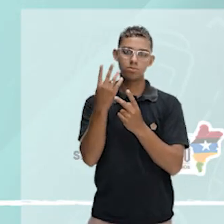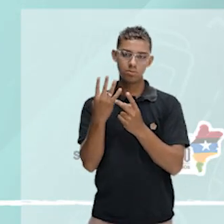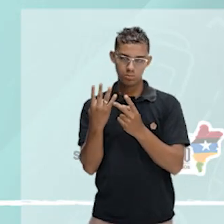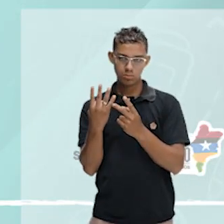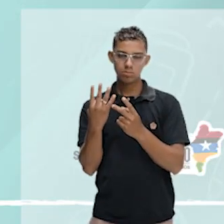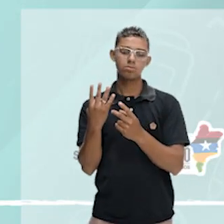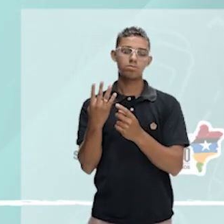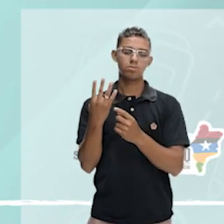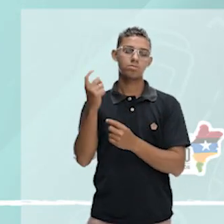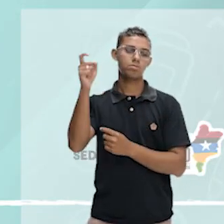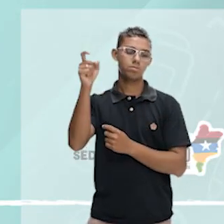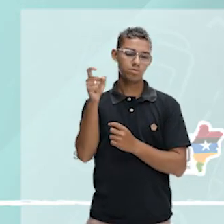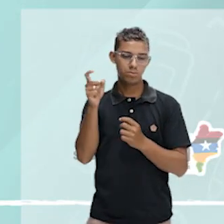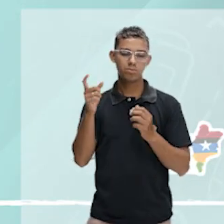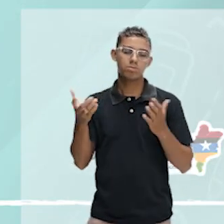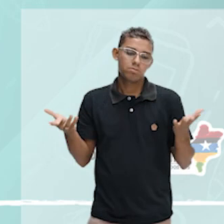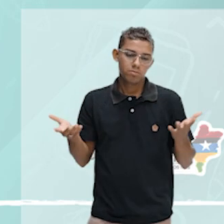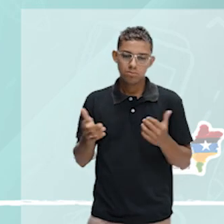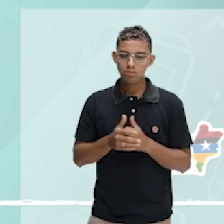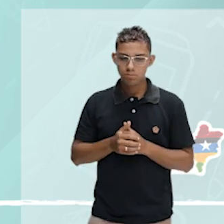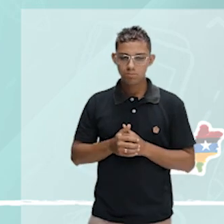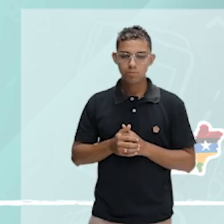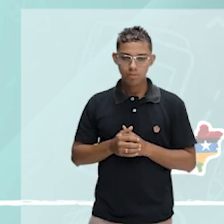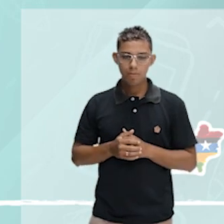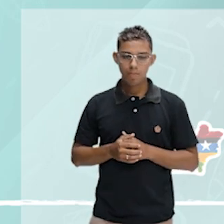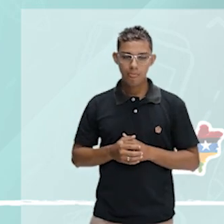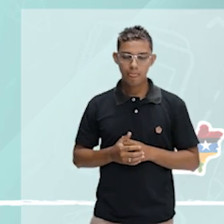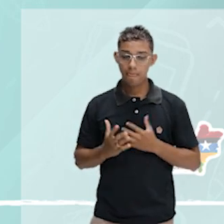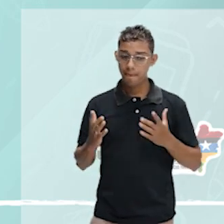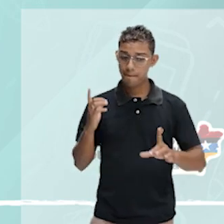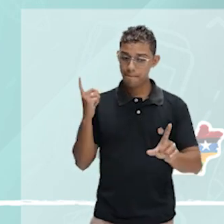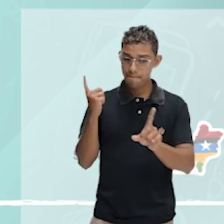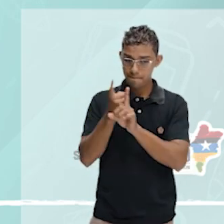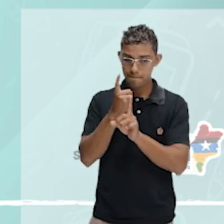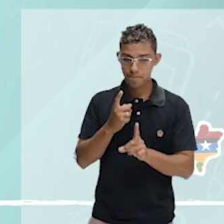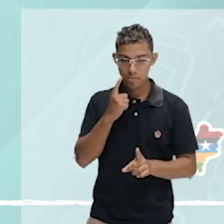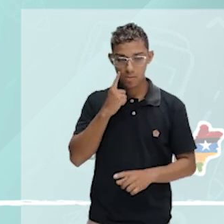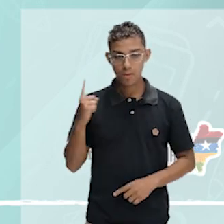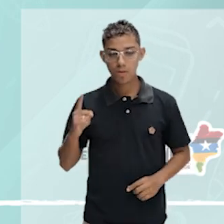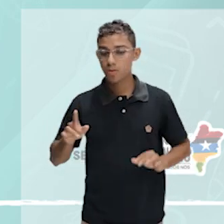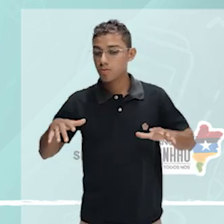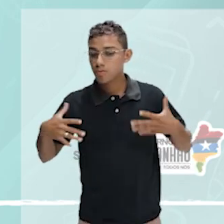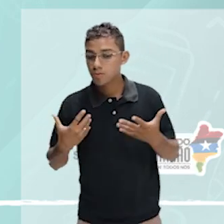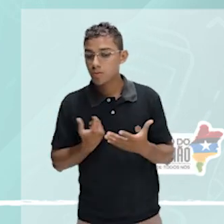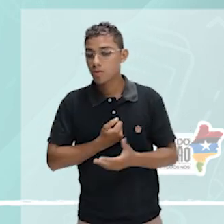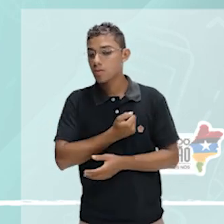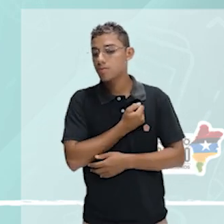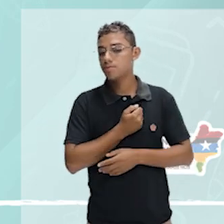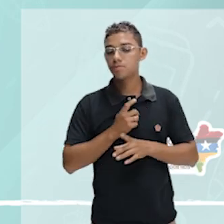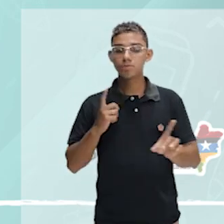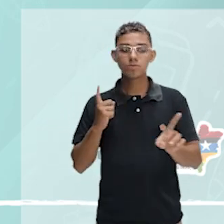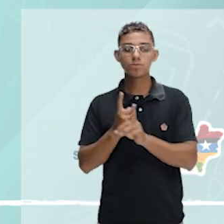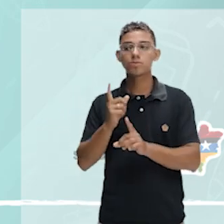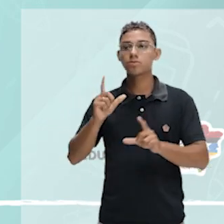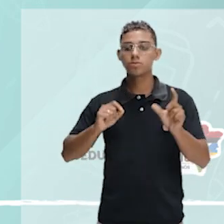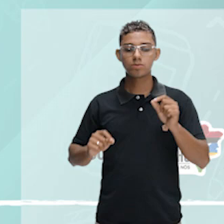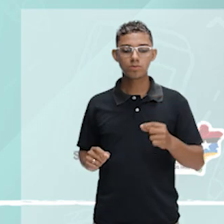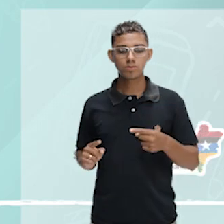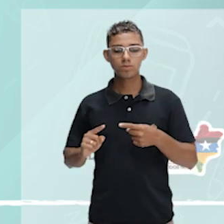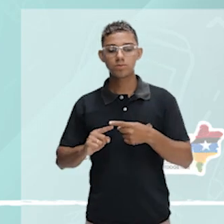apresentada então eu vou escolher valor para x vou encontrar a imagem correspondente quais os valores de x que eu vou escolher